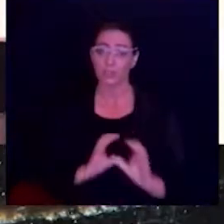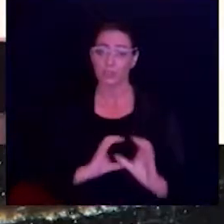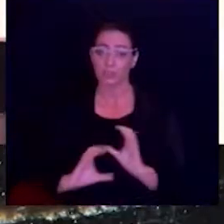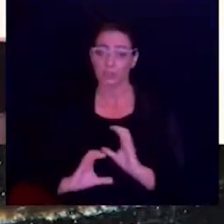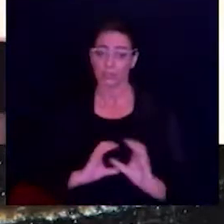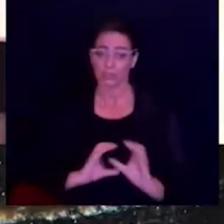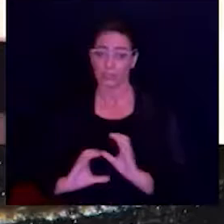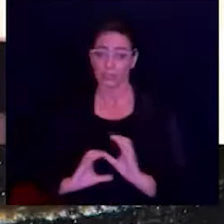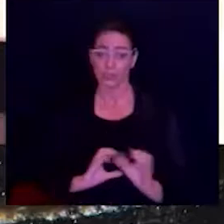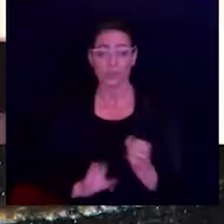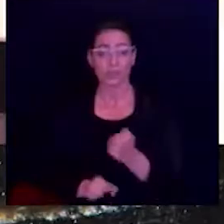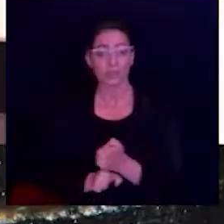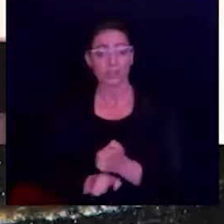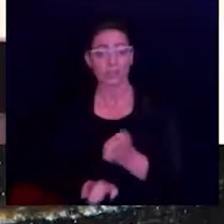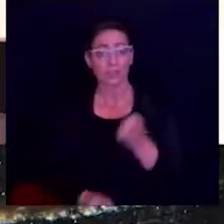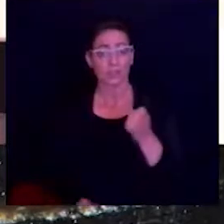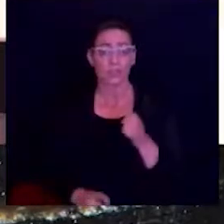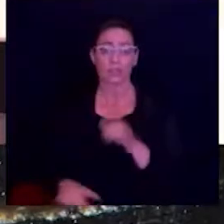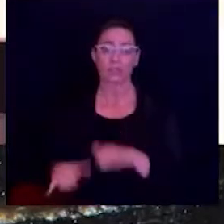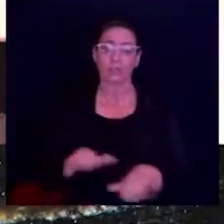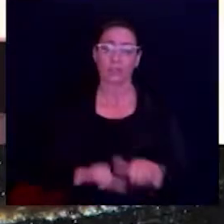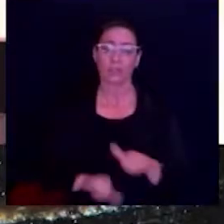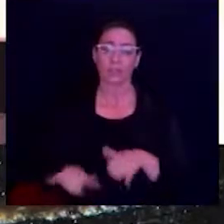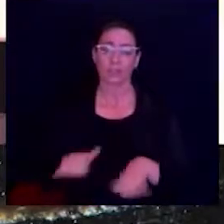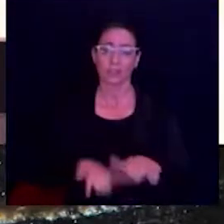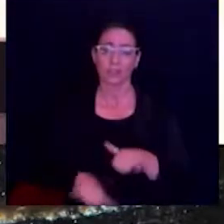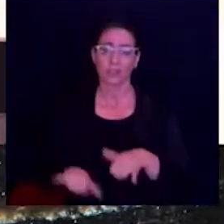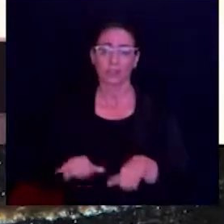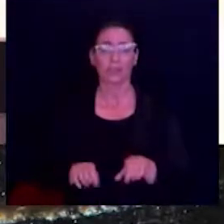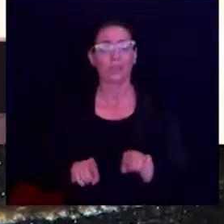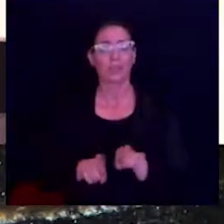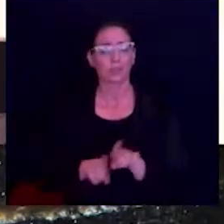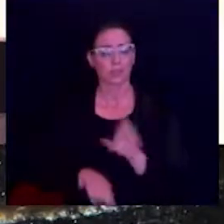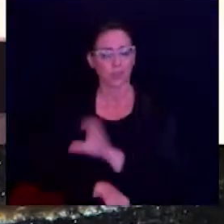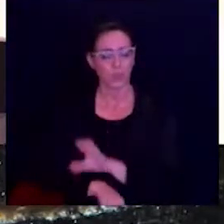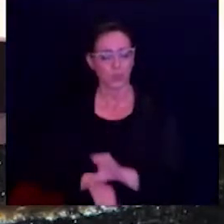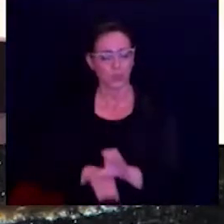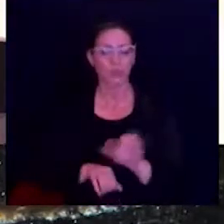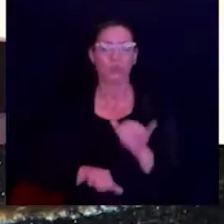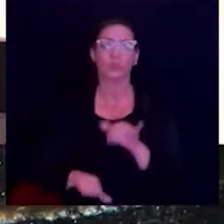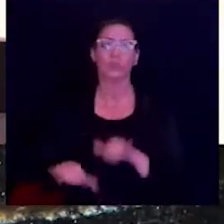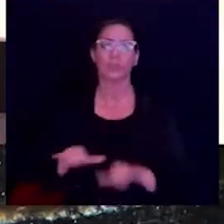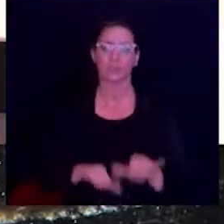Telecomunicações, Engenharia Química e Química.